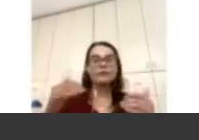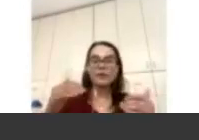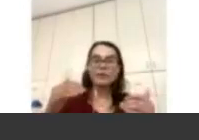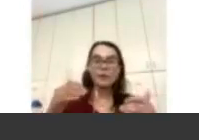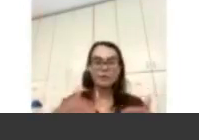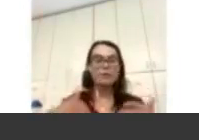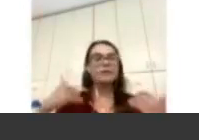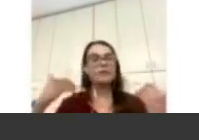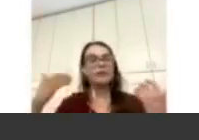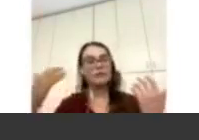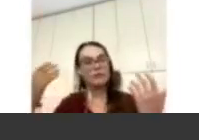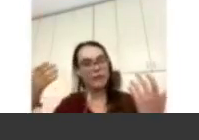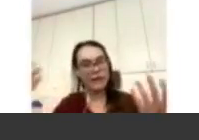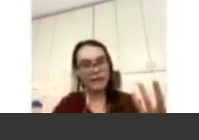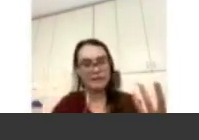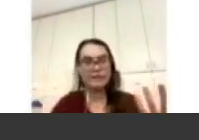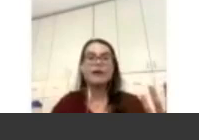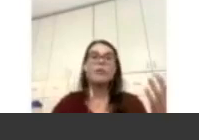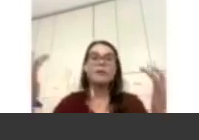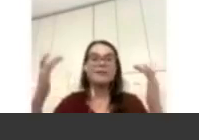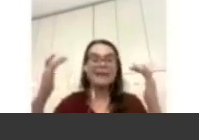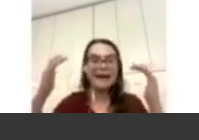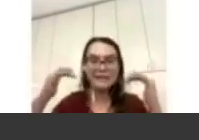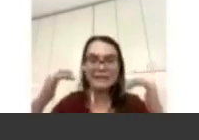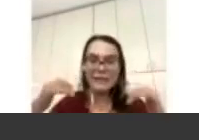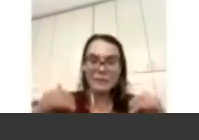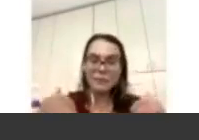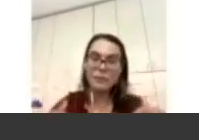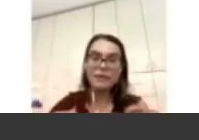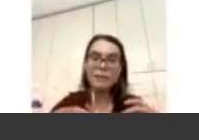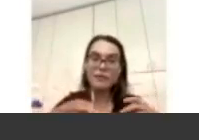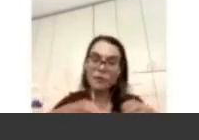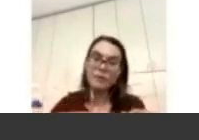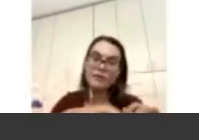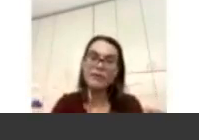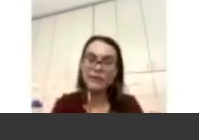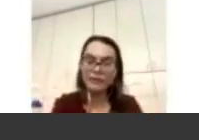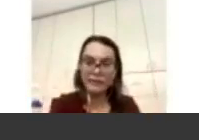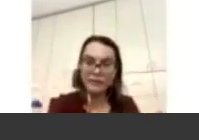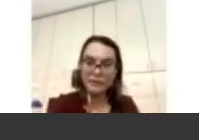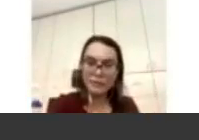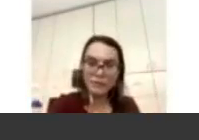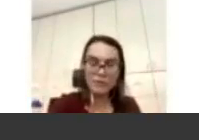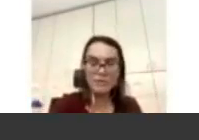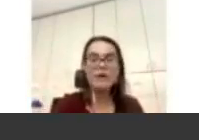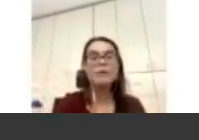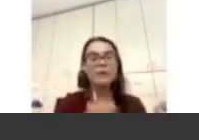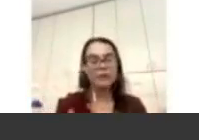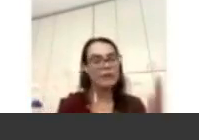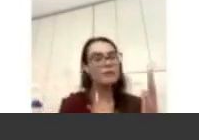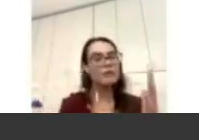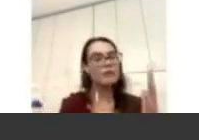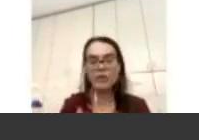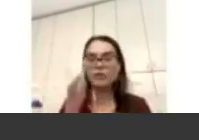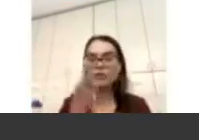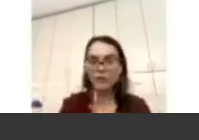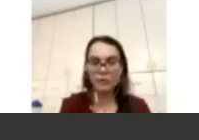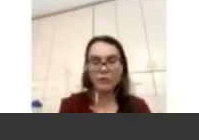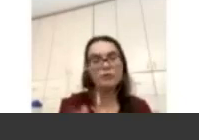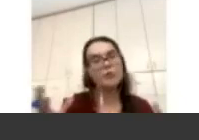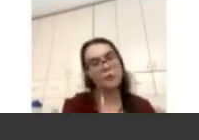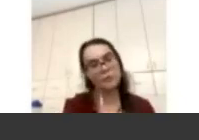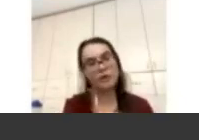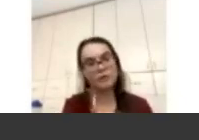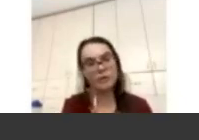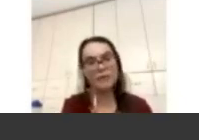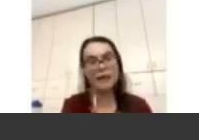estratégia de fazer o treinamento dos treinadores locais, uma escala de treinamento para que a pessoa possa ser treinada, no fim das contas, por uma equipe de médico e